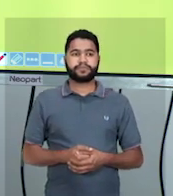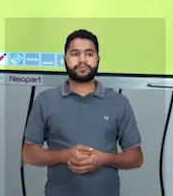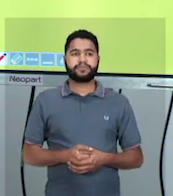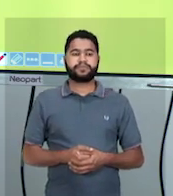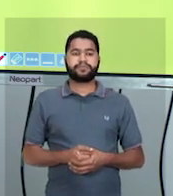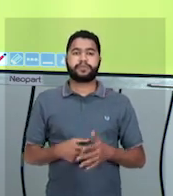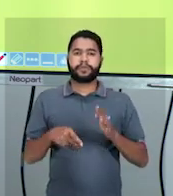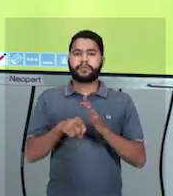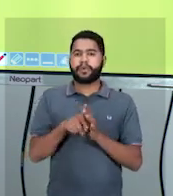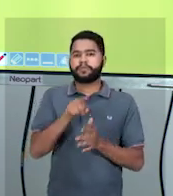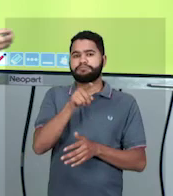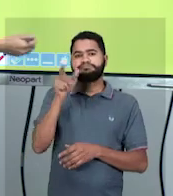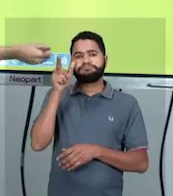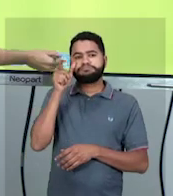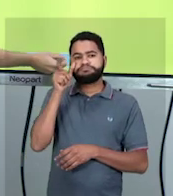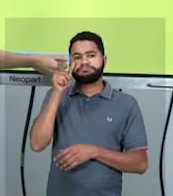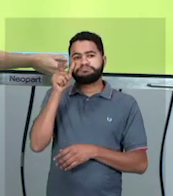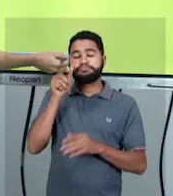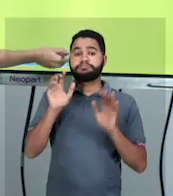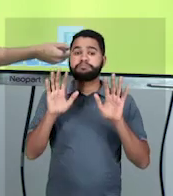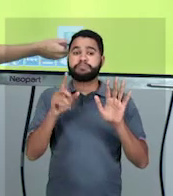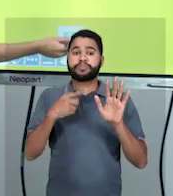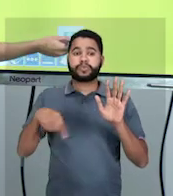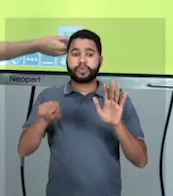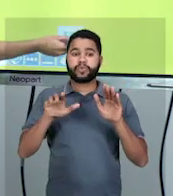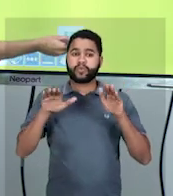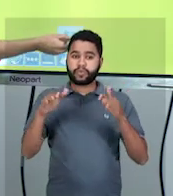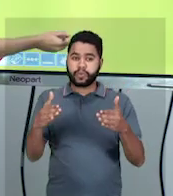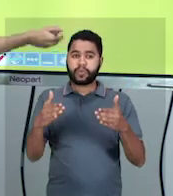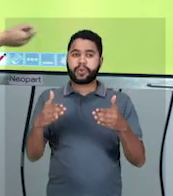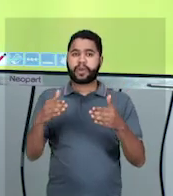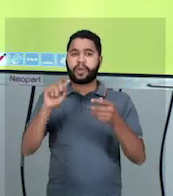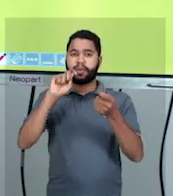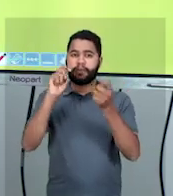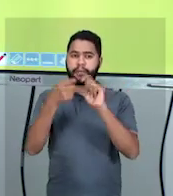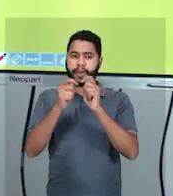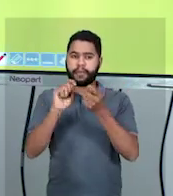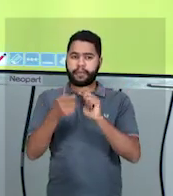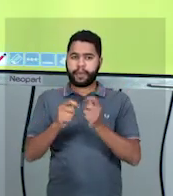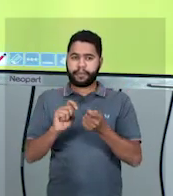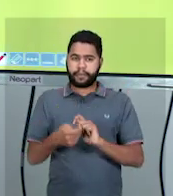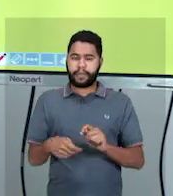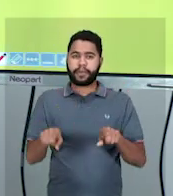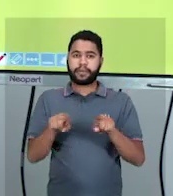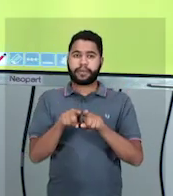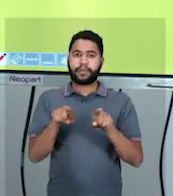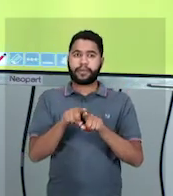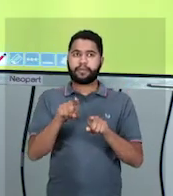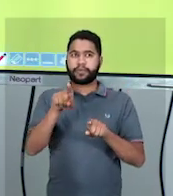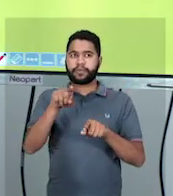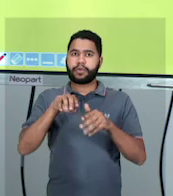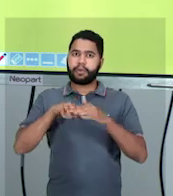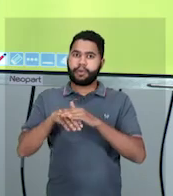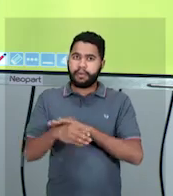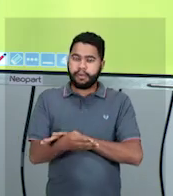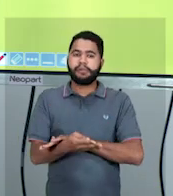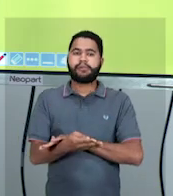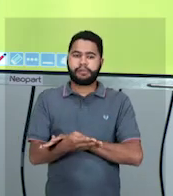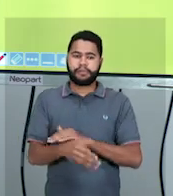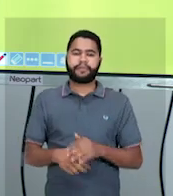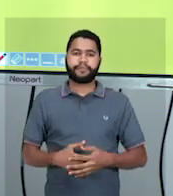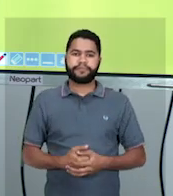a nível de curiosidade mesmo mas nós iremos trabalhar então com essas conversões também para você ficar habituado